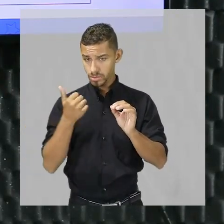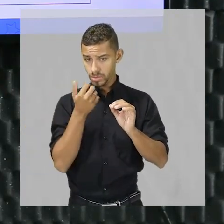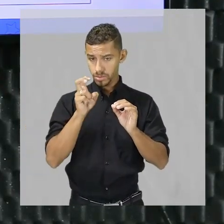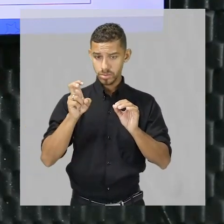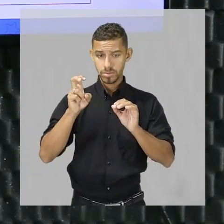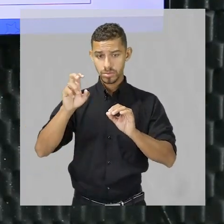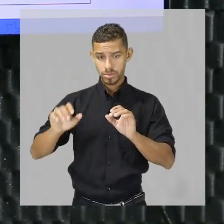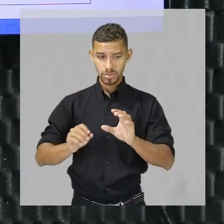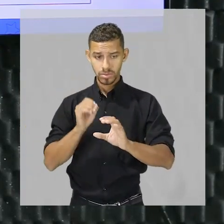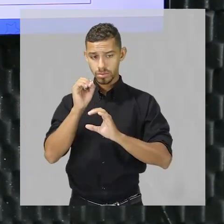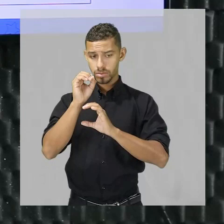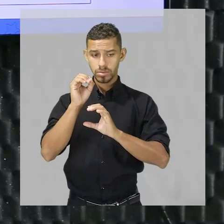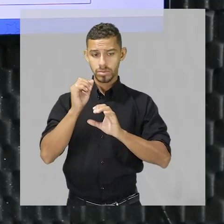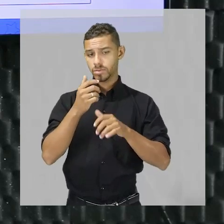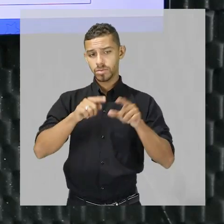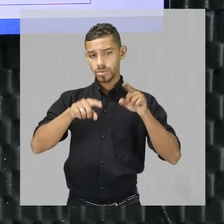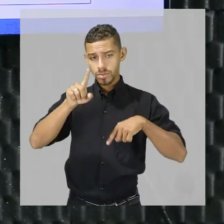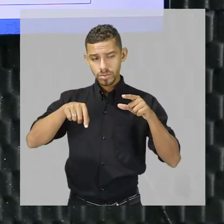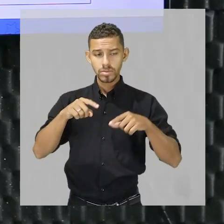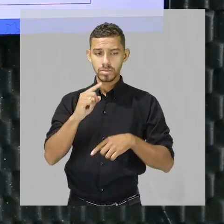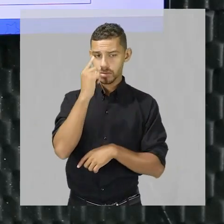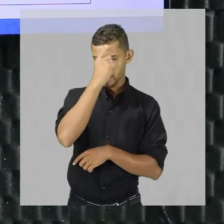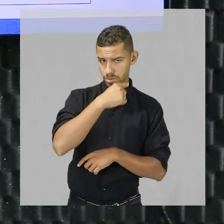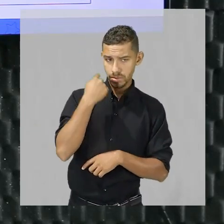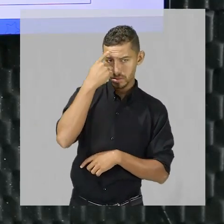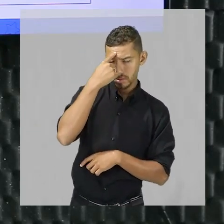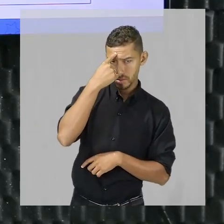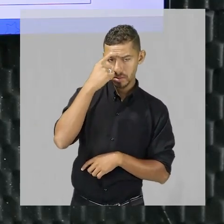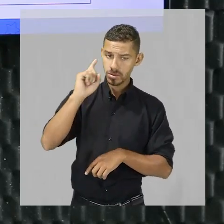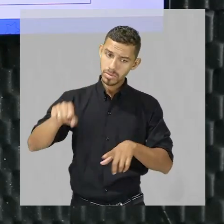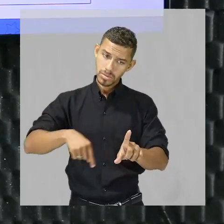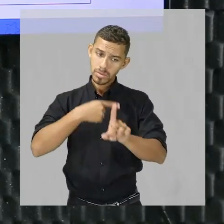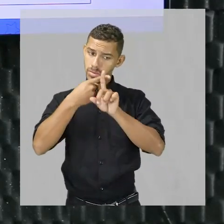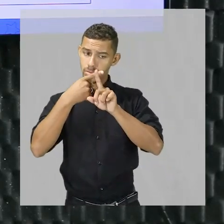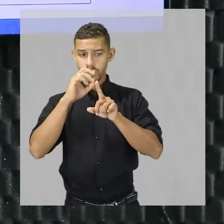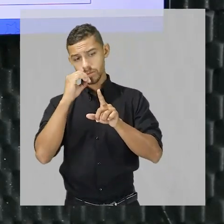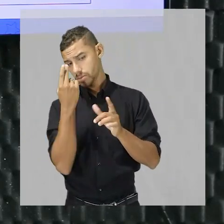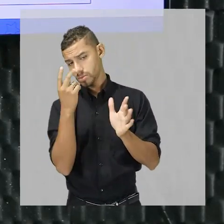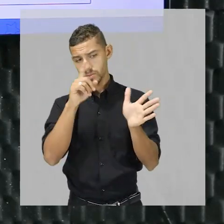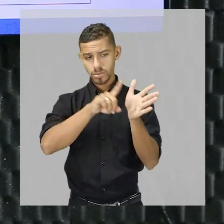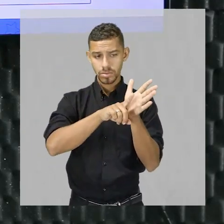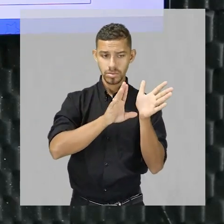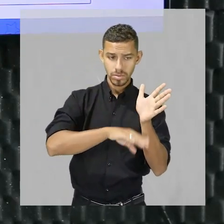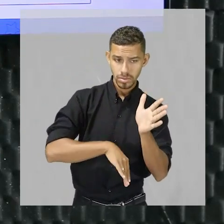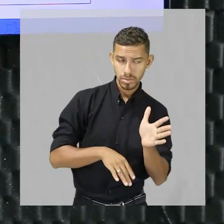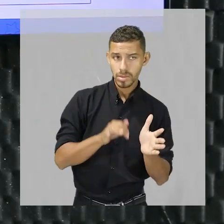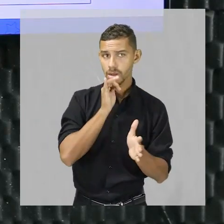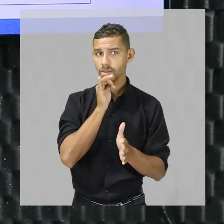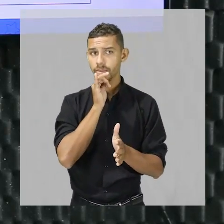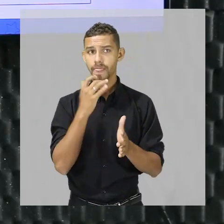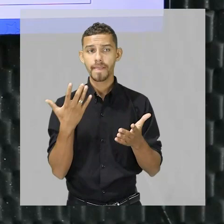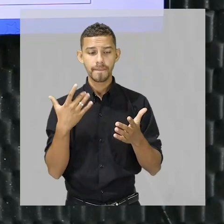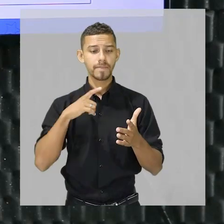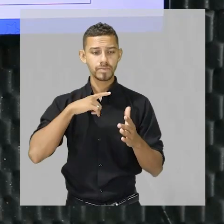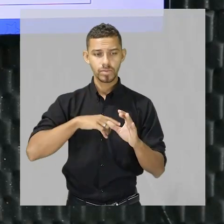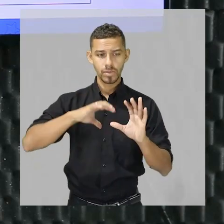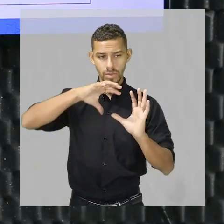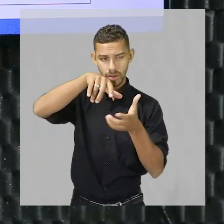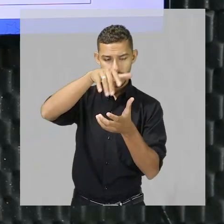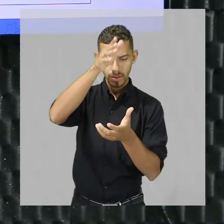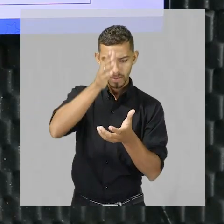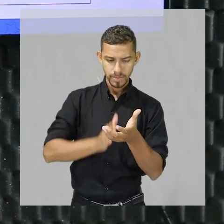para mais ou para menos. Mas o que é importante? Os meridianos, né, a partir daqui da longitude, nós vamos ter a divisão da Terra